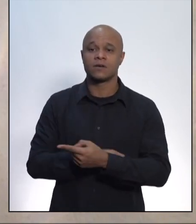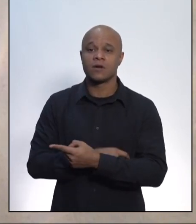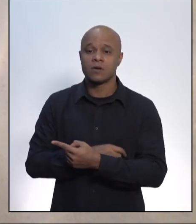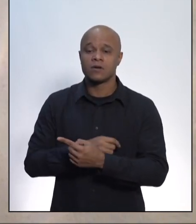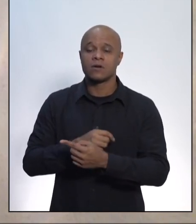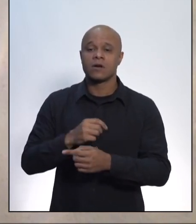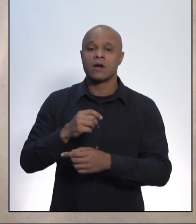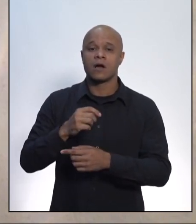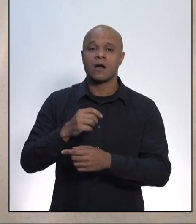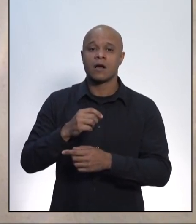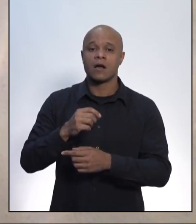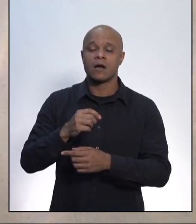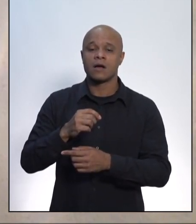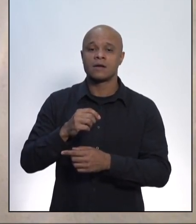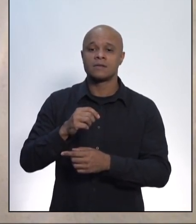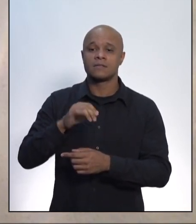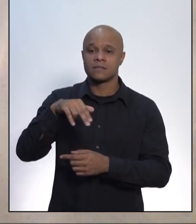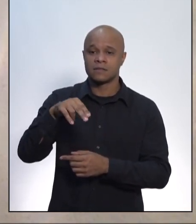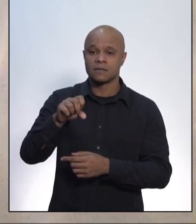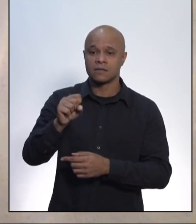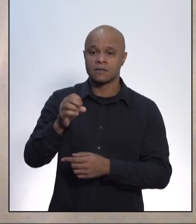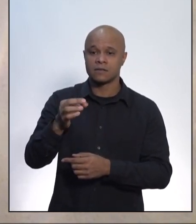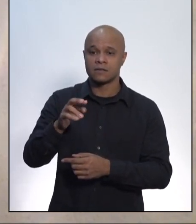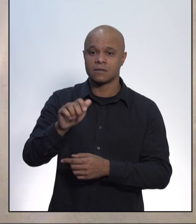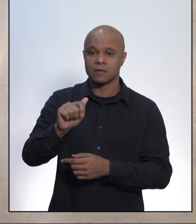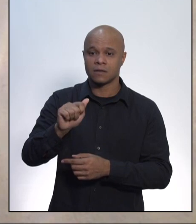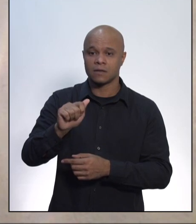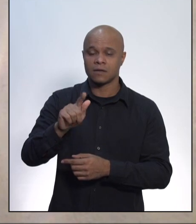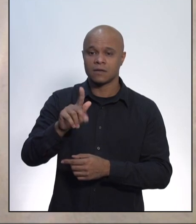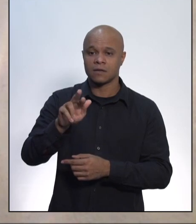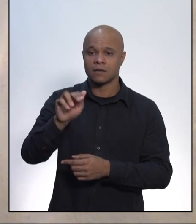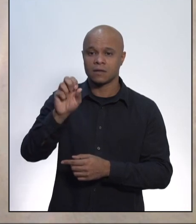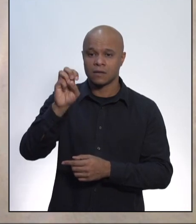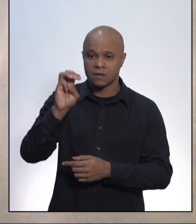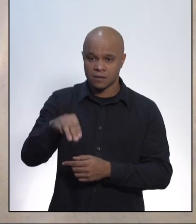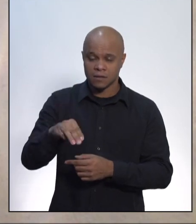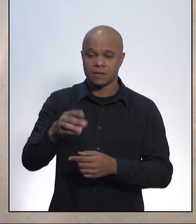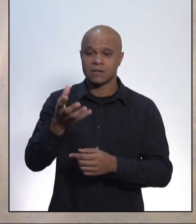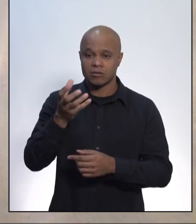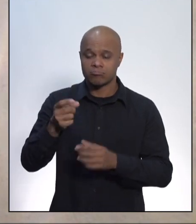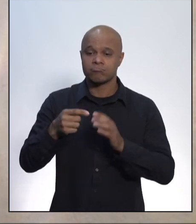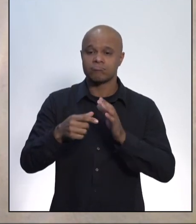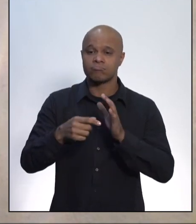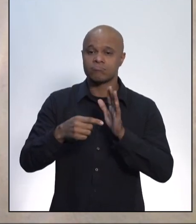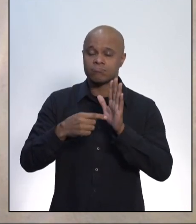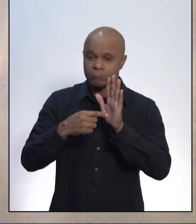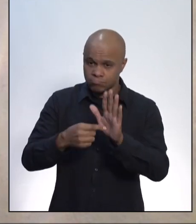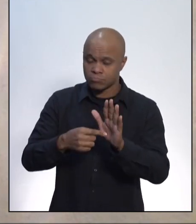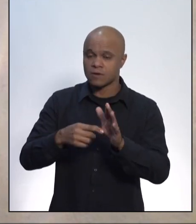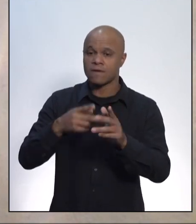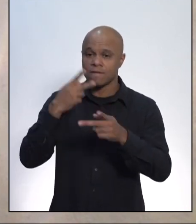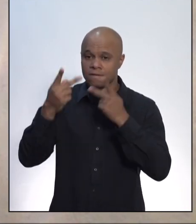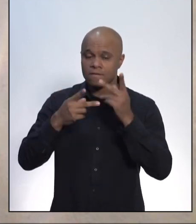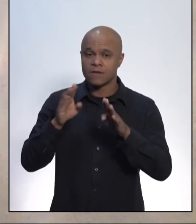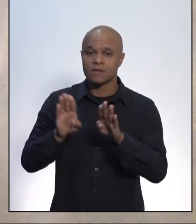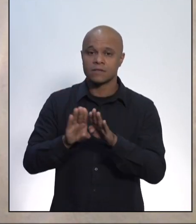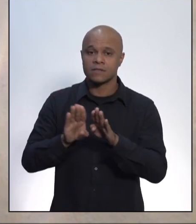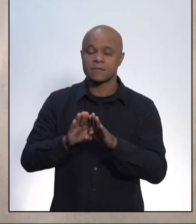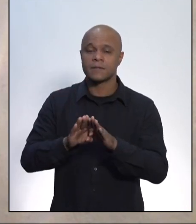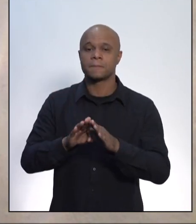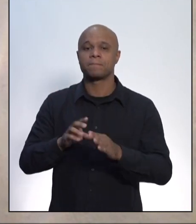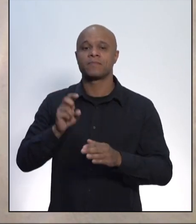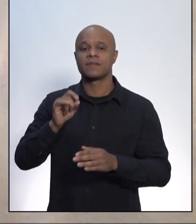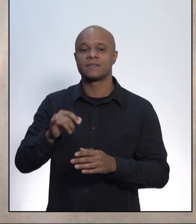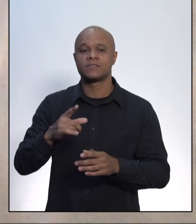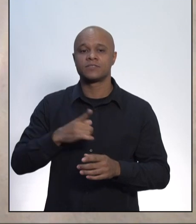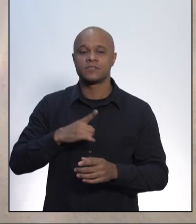que é @adleismerim, tá? @adleismerim, tudo junto. O Bruno também vou liberar para que ele fale aí o dele, para que a gente possa trocar, se